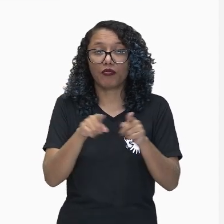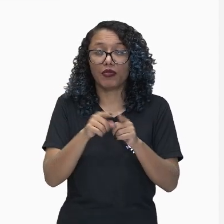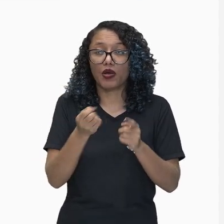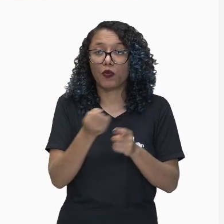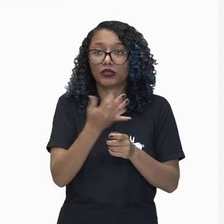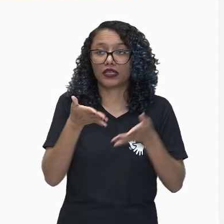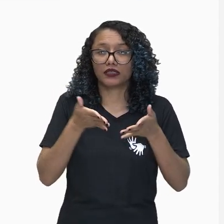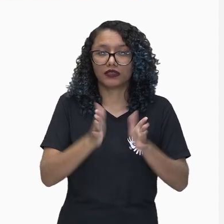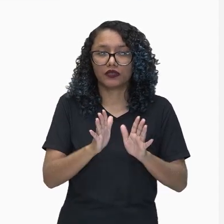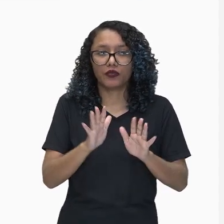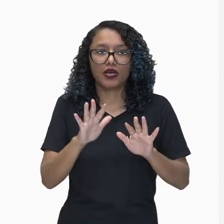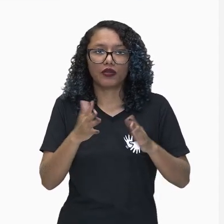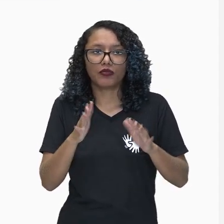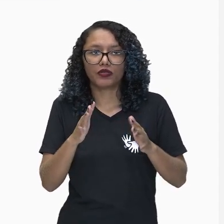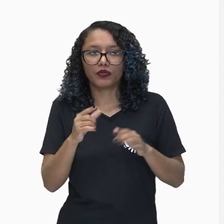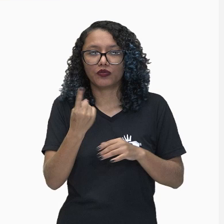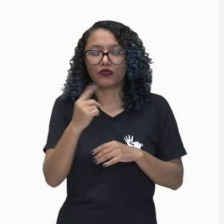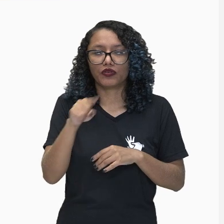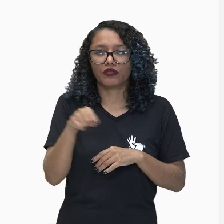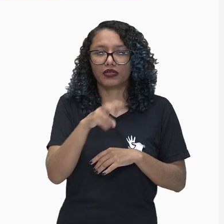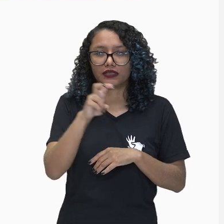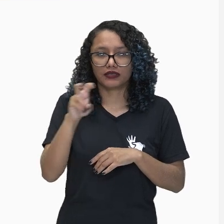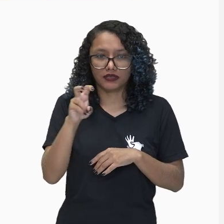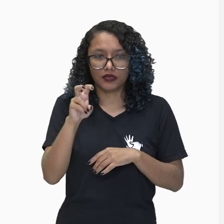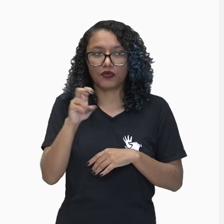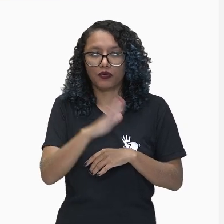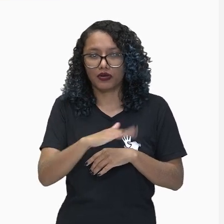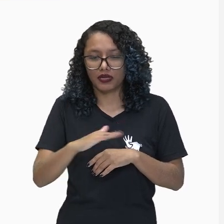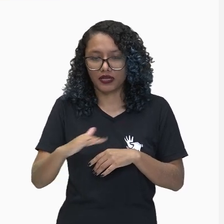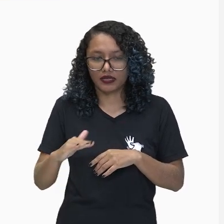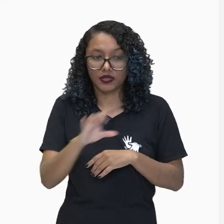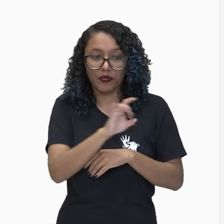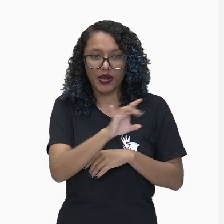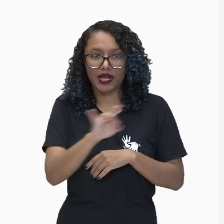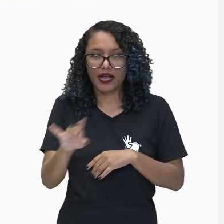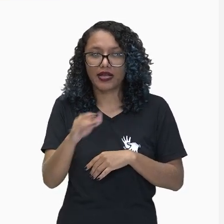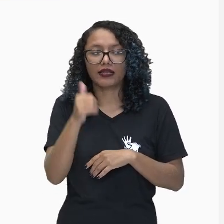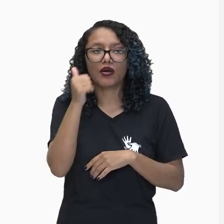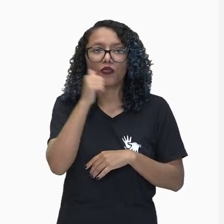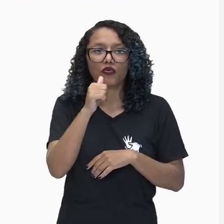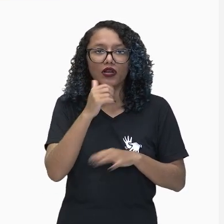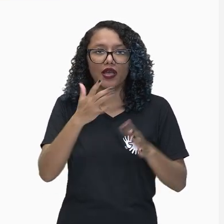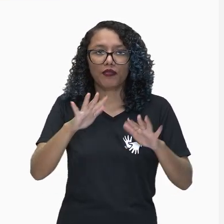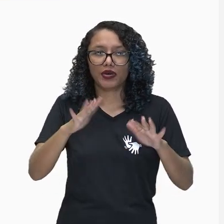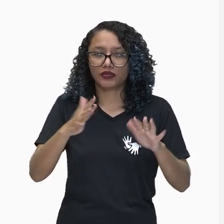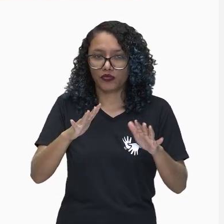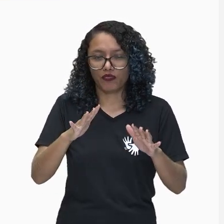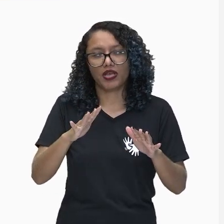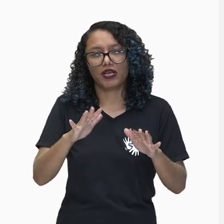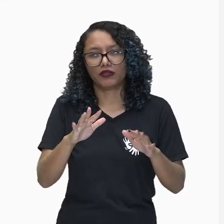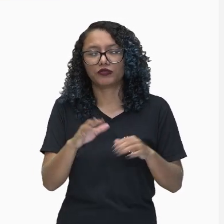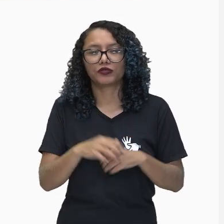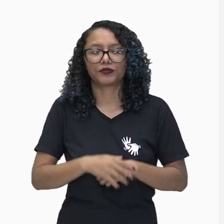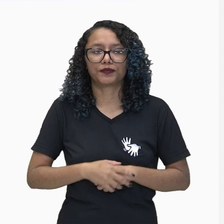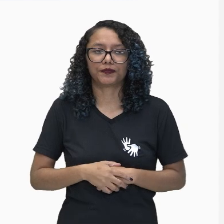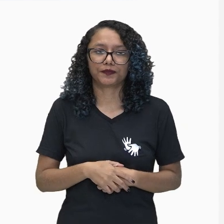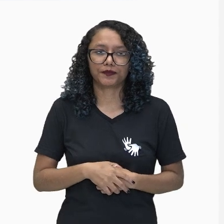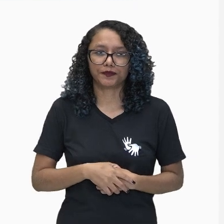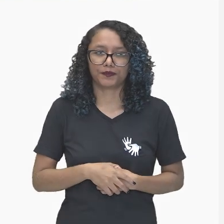de 1,5 criança por mulher. Então, as mulheres ali têm em torno de um filho,